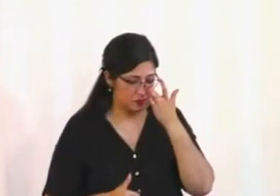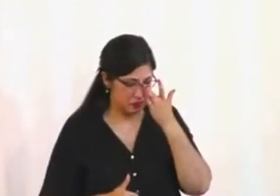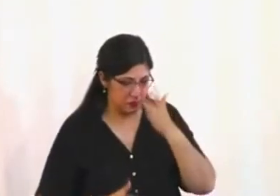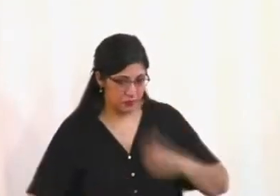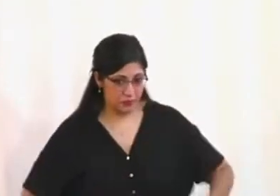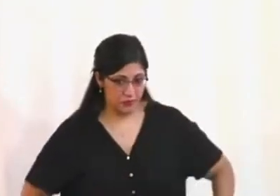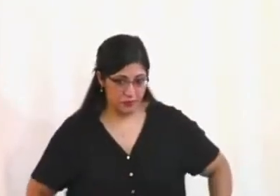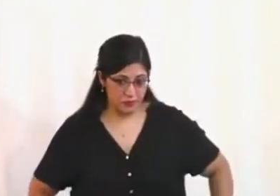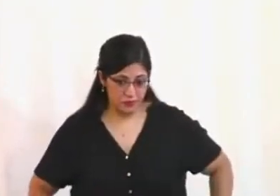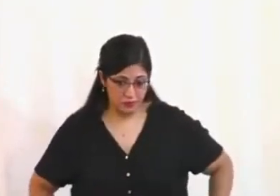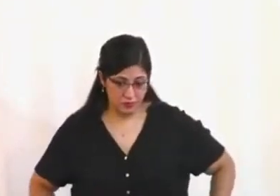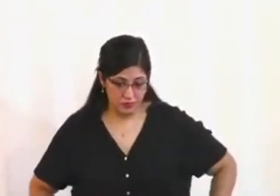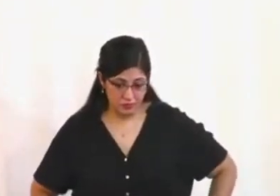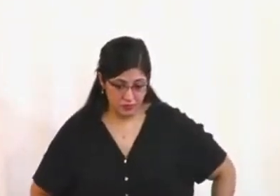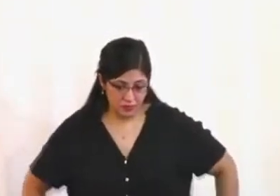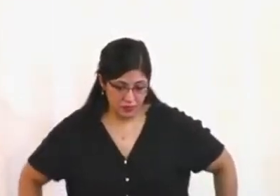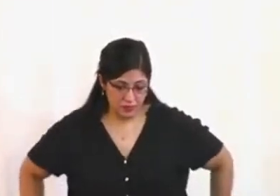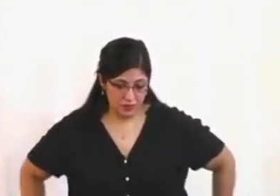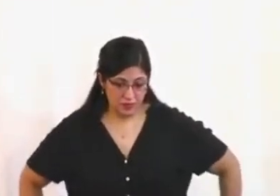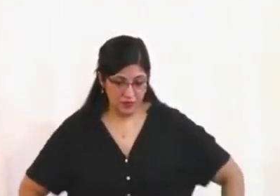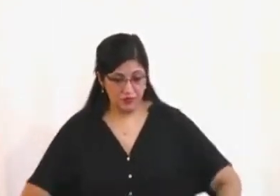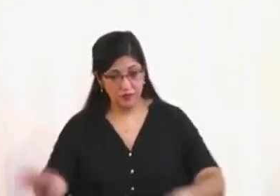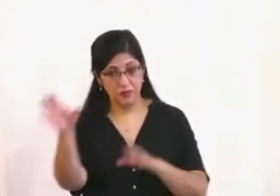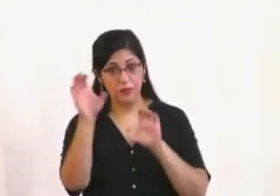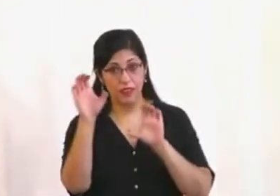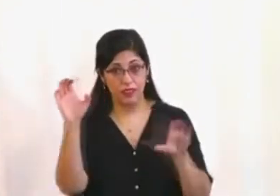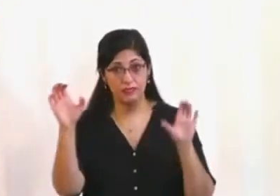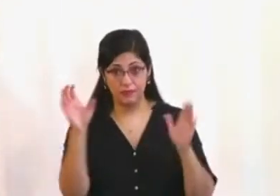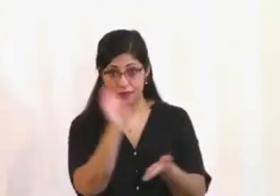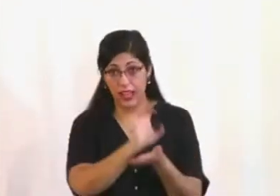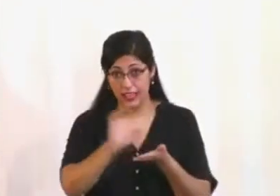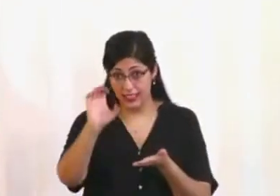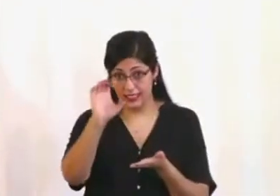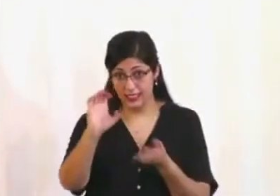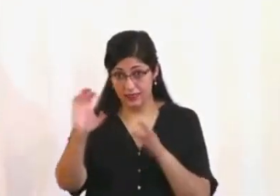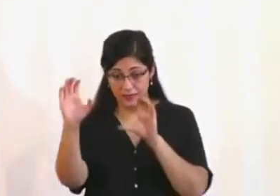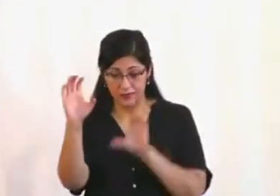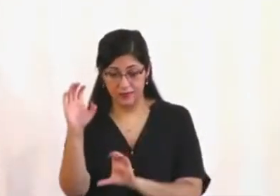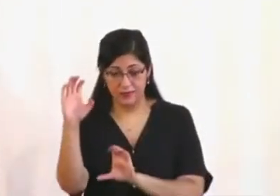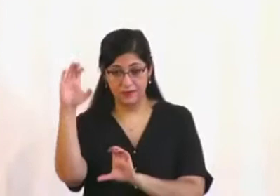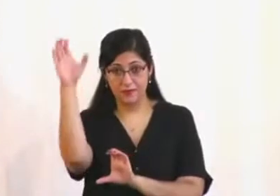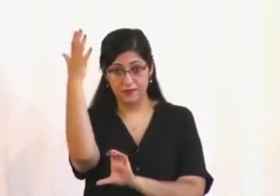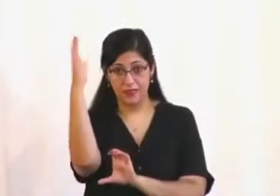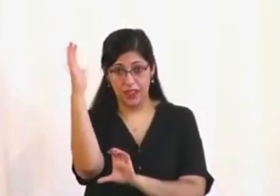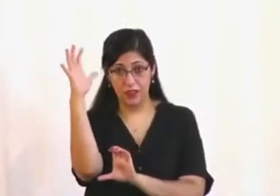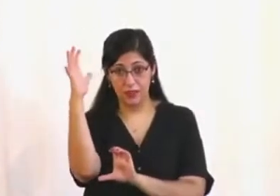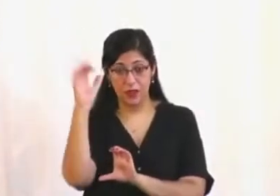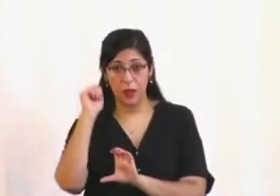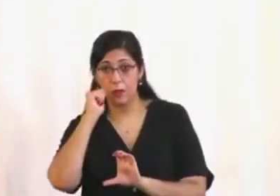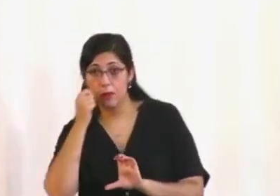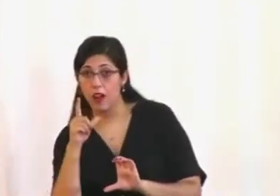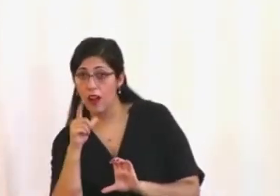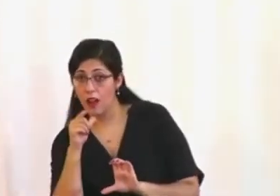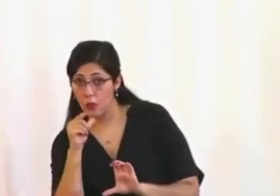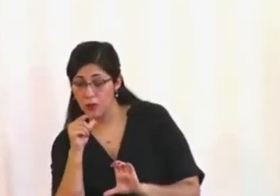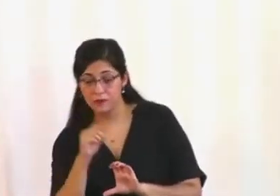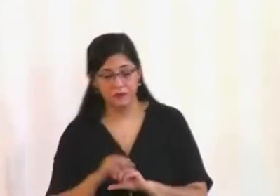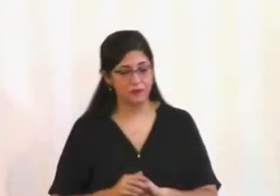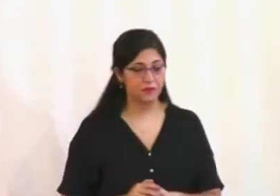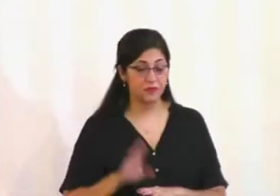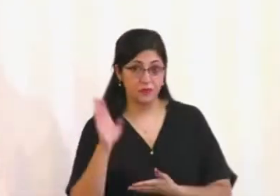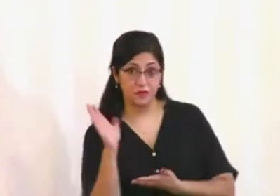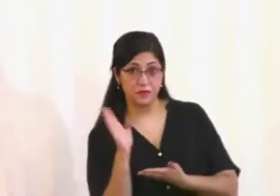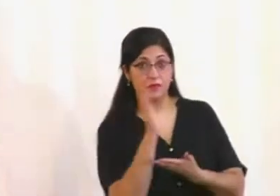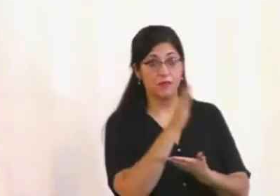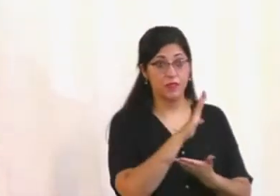desenho. Elias dormindo debaixo de um pé de zimbro, mas ao seu lado ali pão, água, promovido por Deus, e na